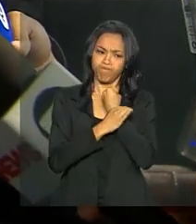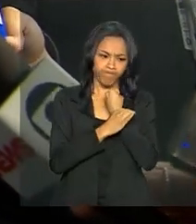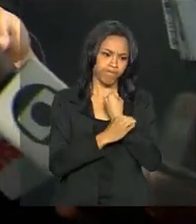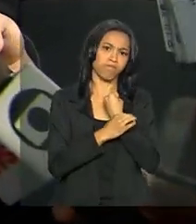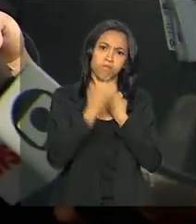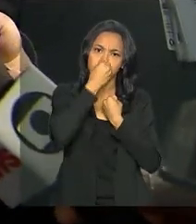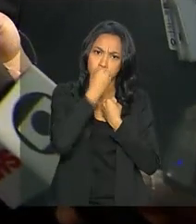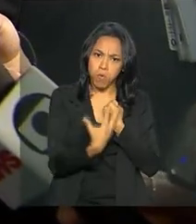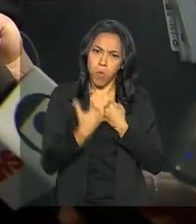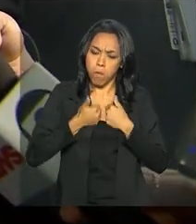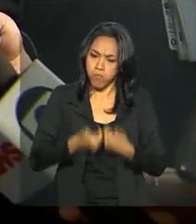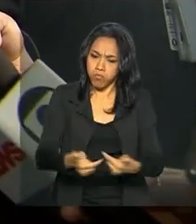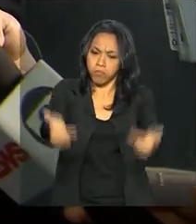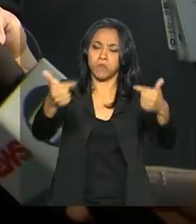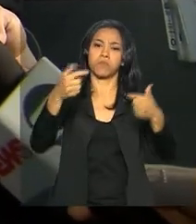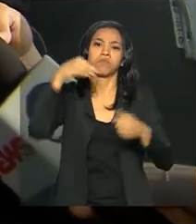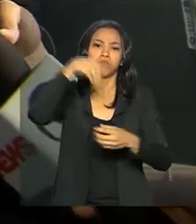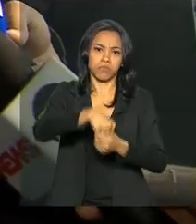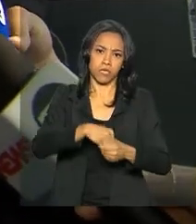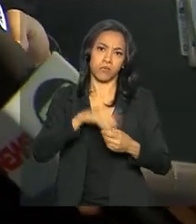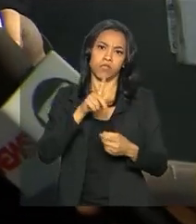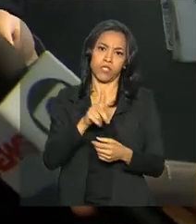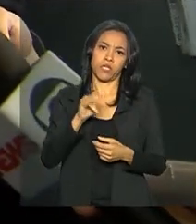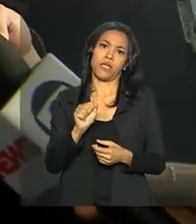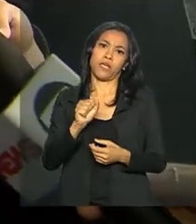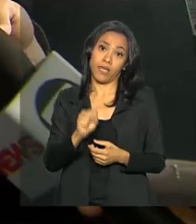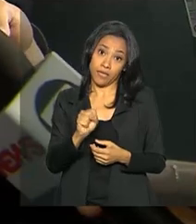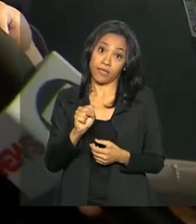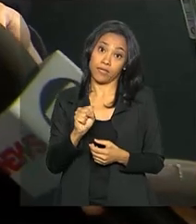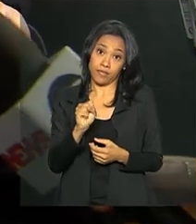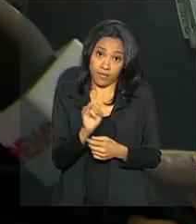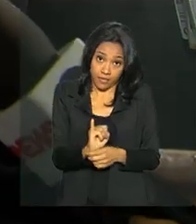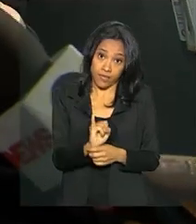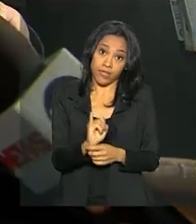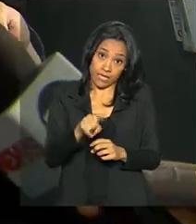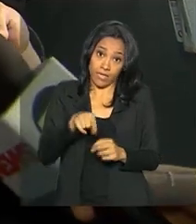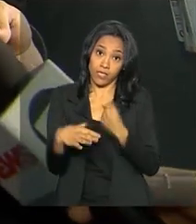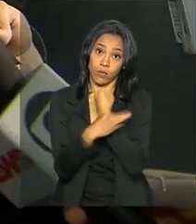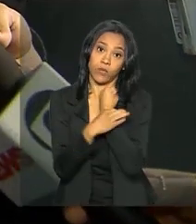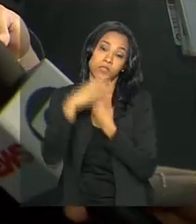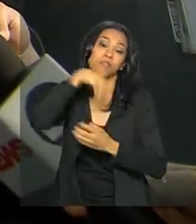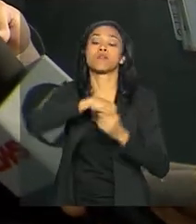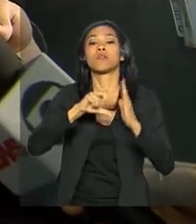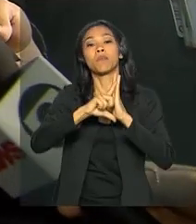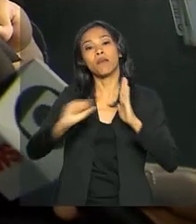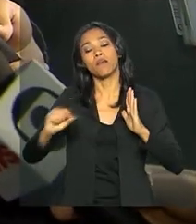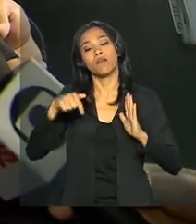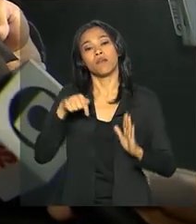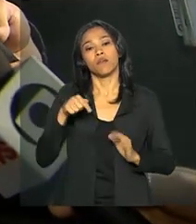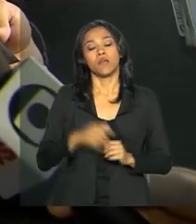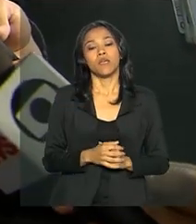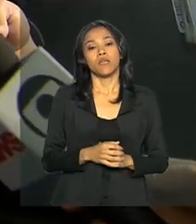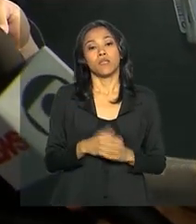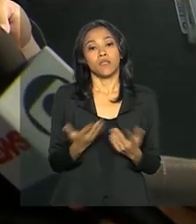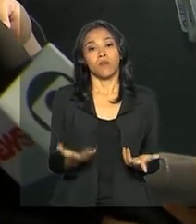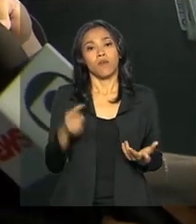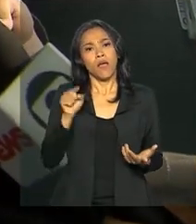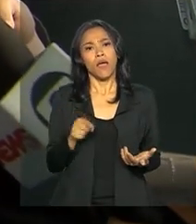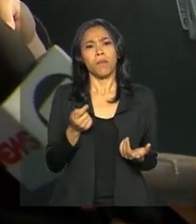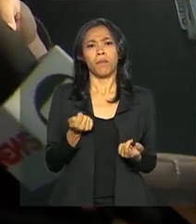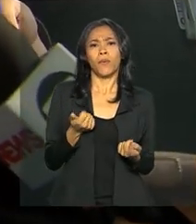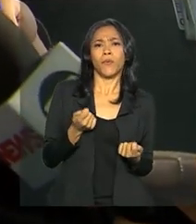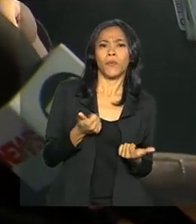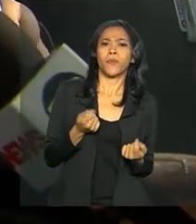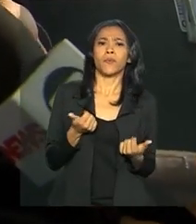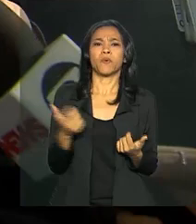muito grande. Também é um gabinete, é uma, você está chamando de pasta, né? É pouco